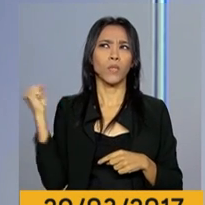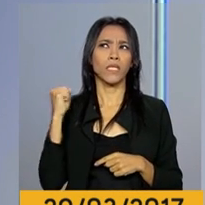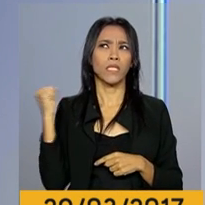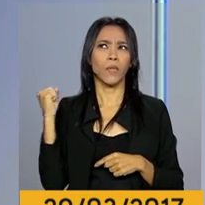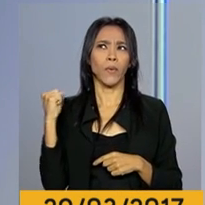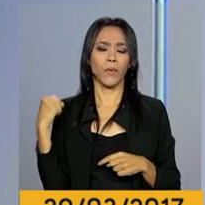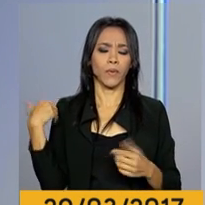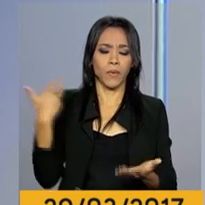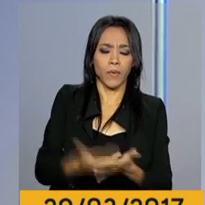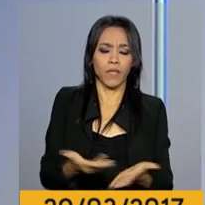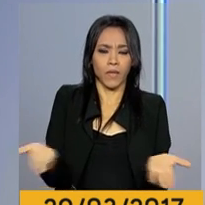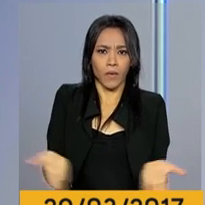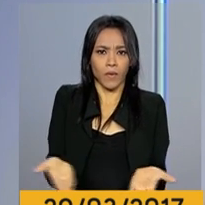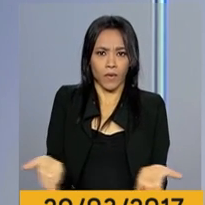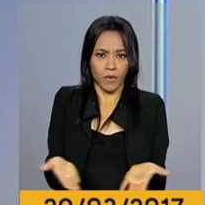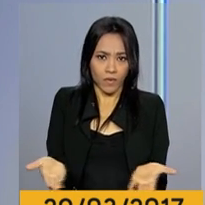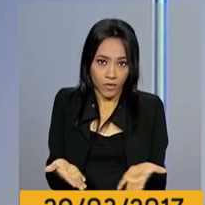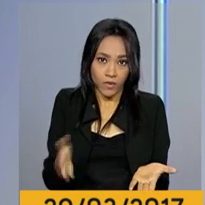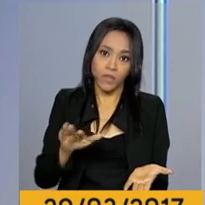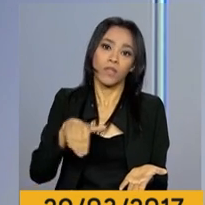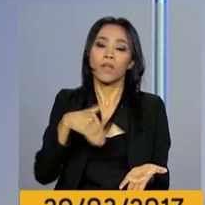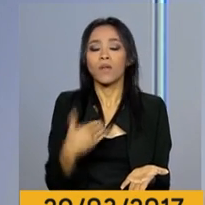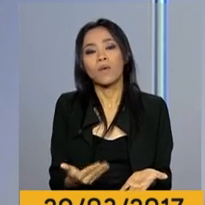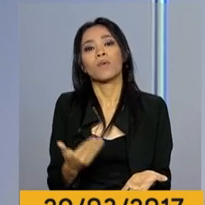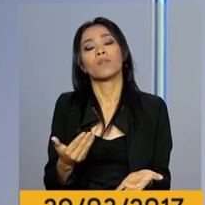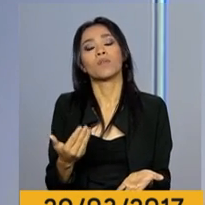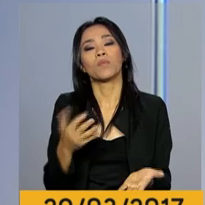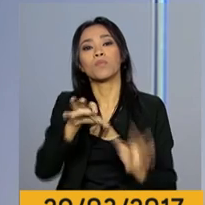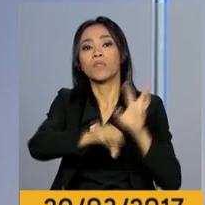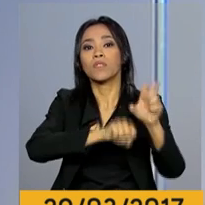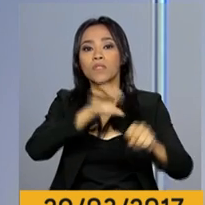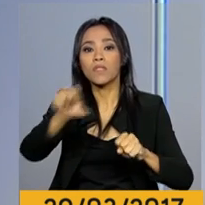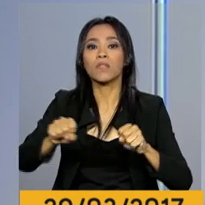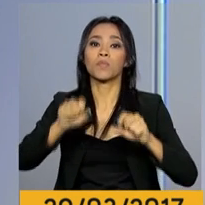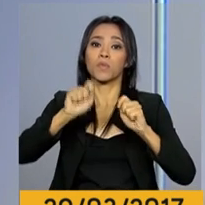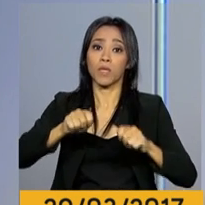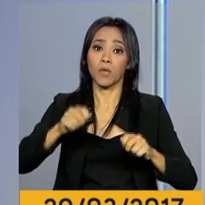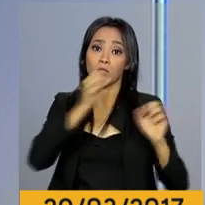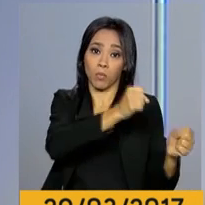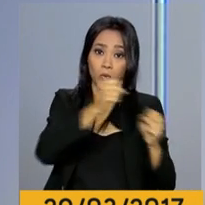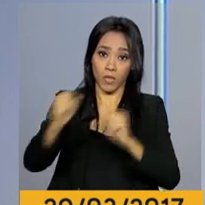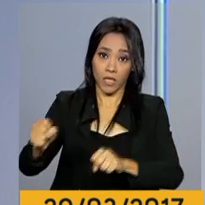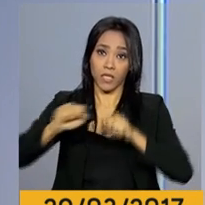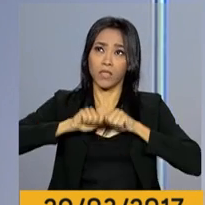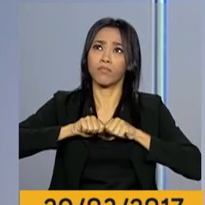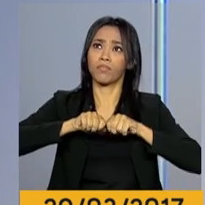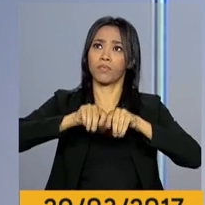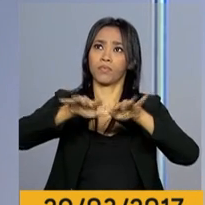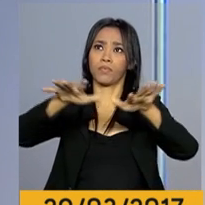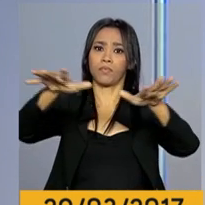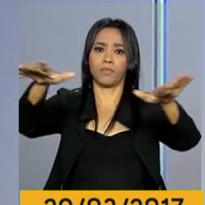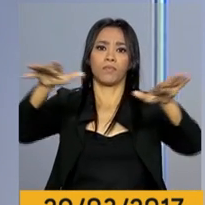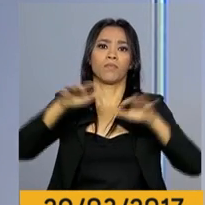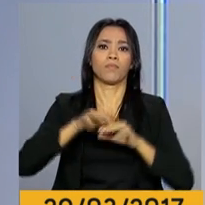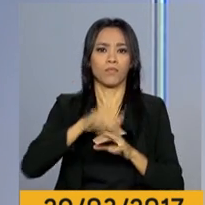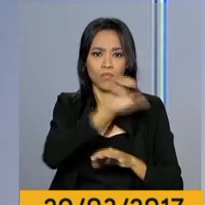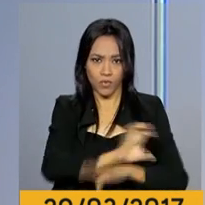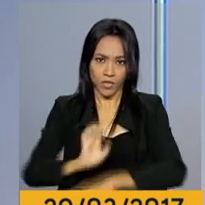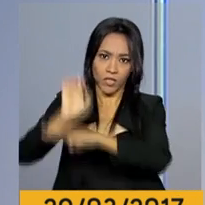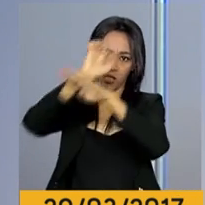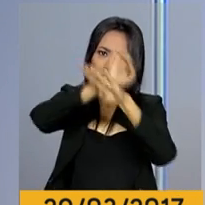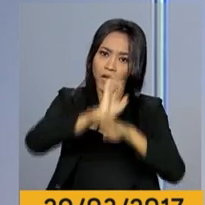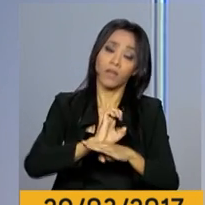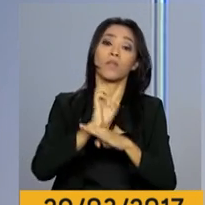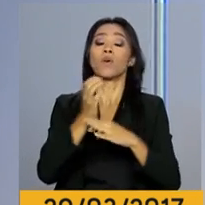quando o rei democratizamos o país e buscamos descentralizar os poderes da união nós estamos há